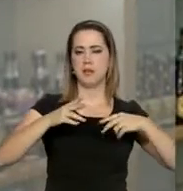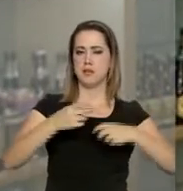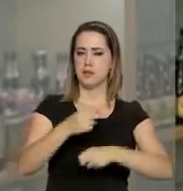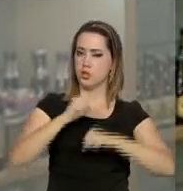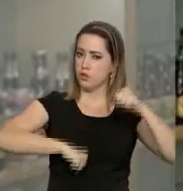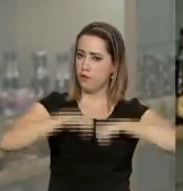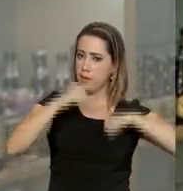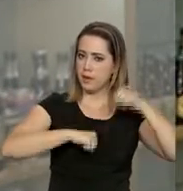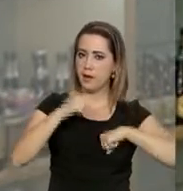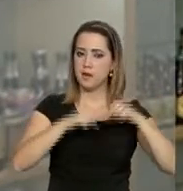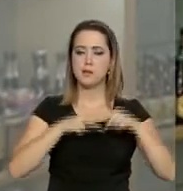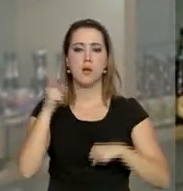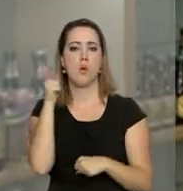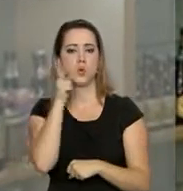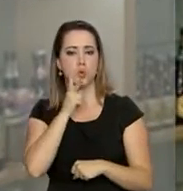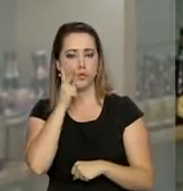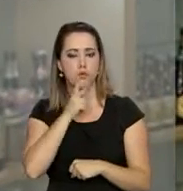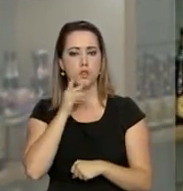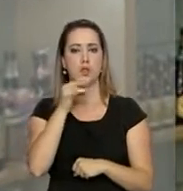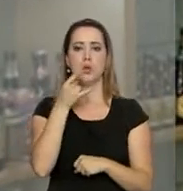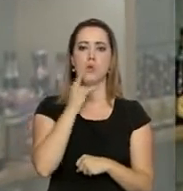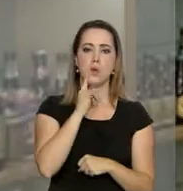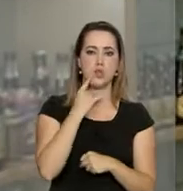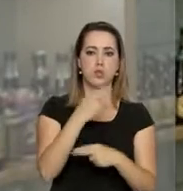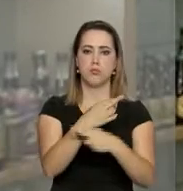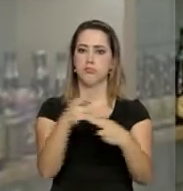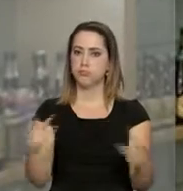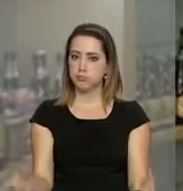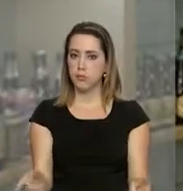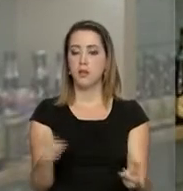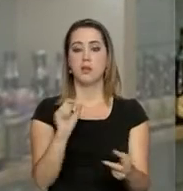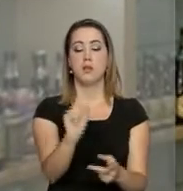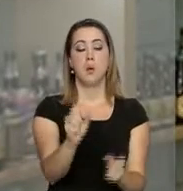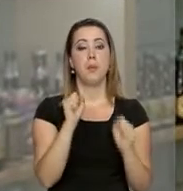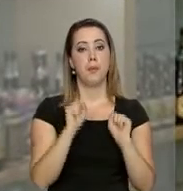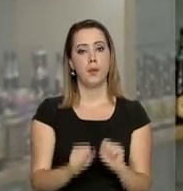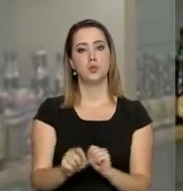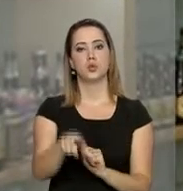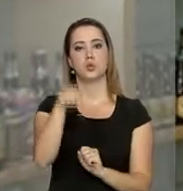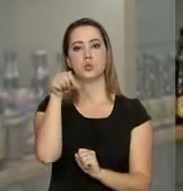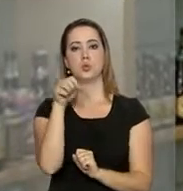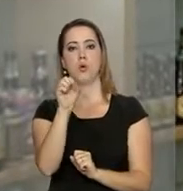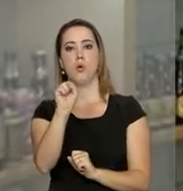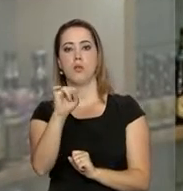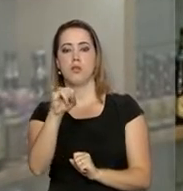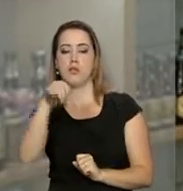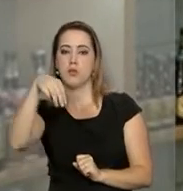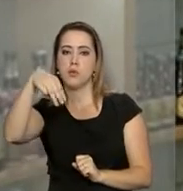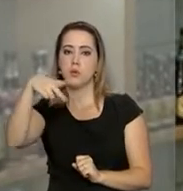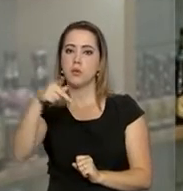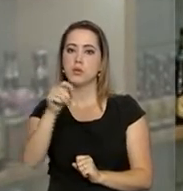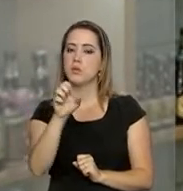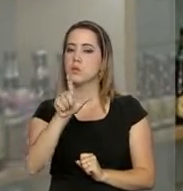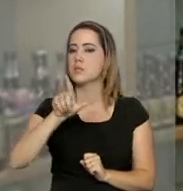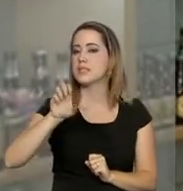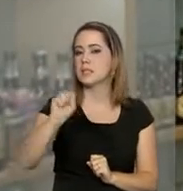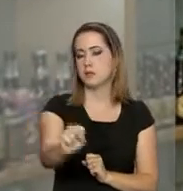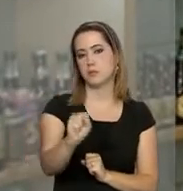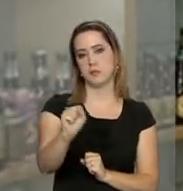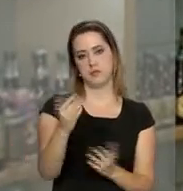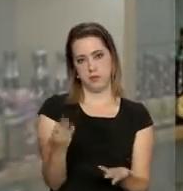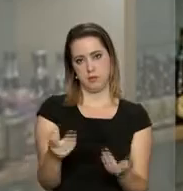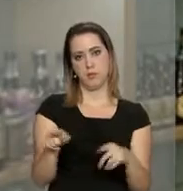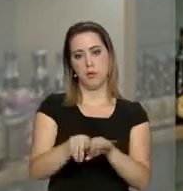e cerveja artesanal agora podem optar pelo simples nacional a medida faz parte do programa crescer sem medo